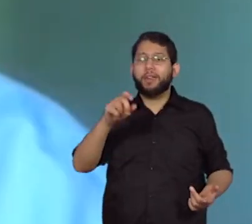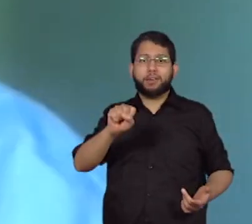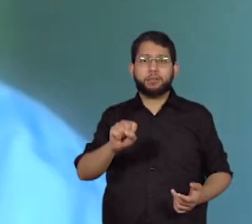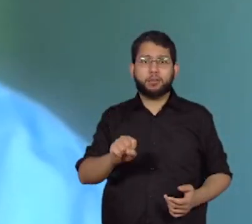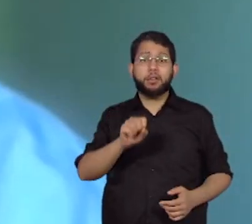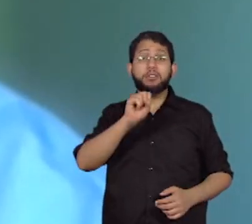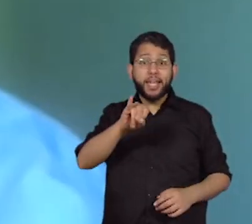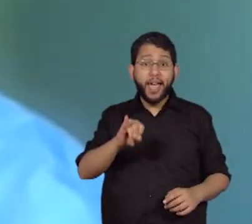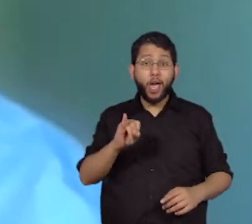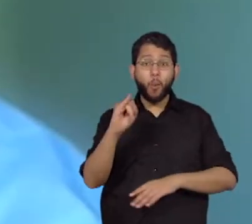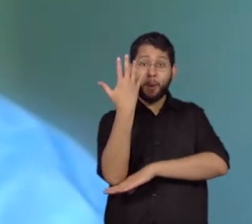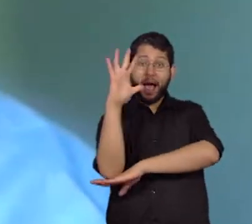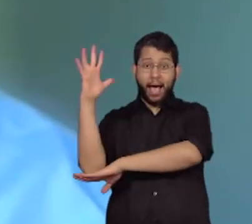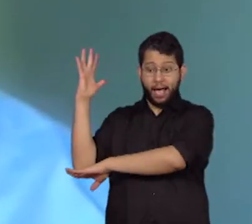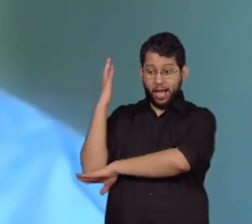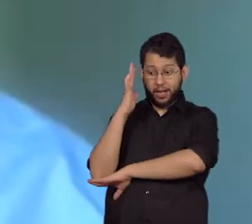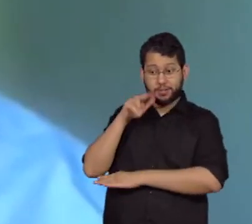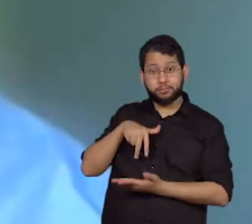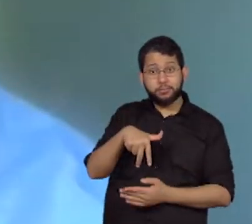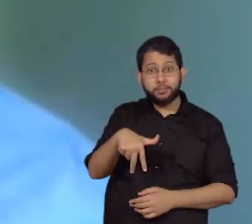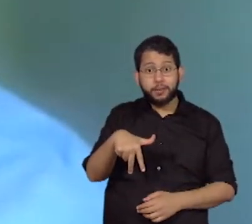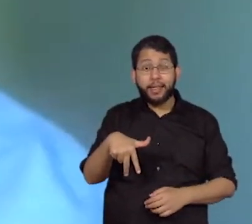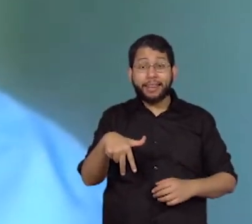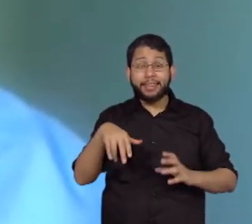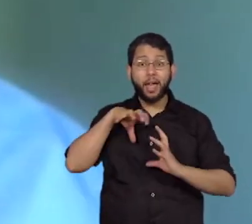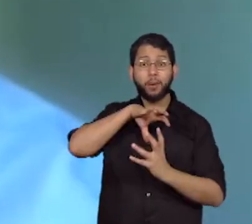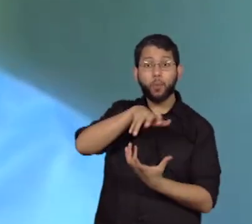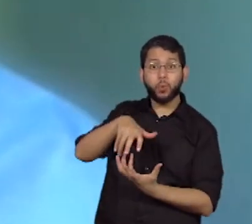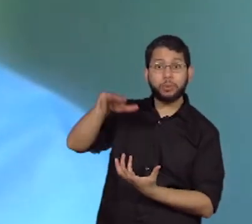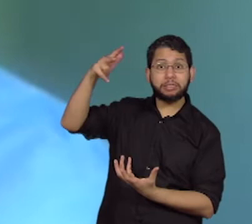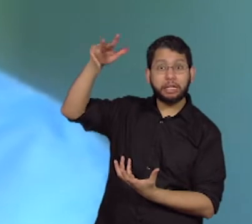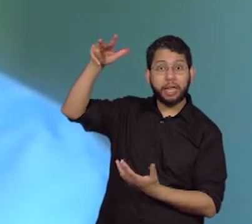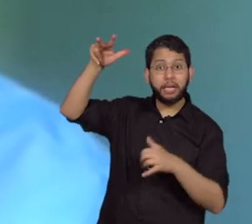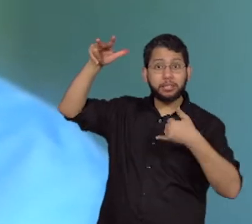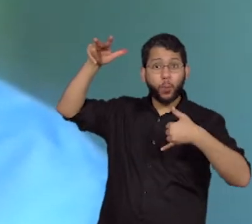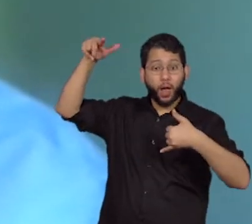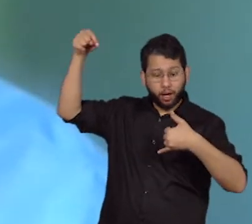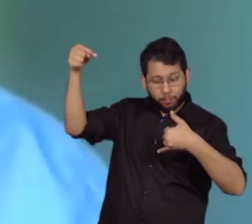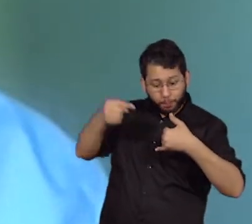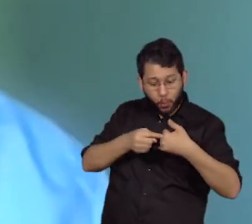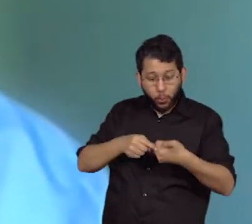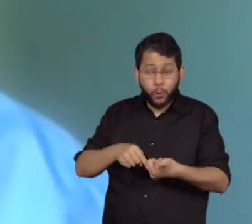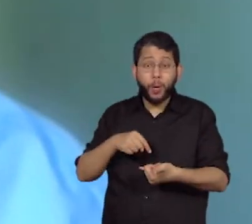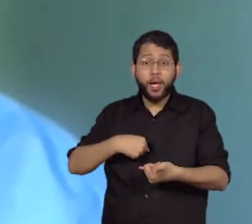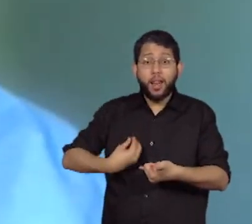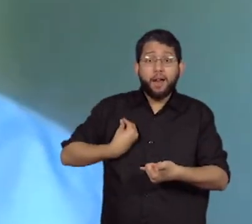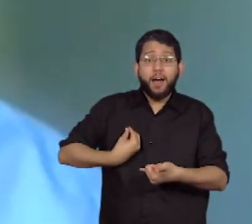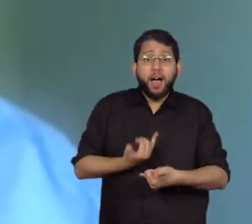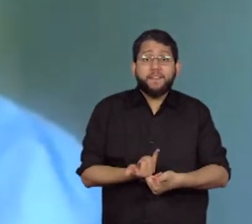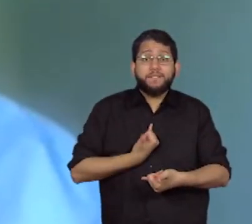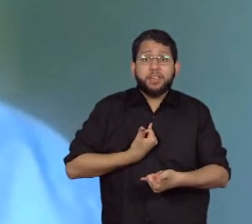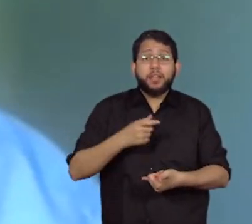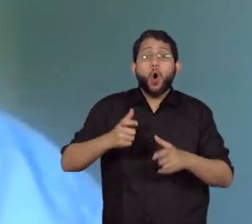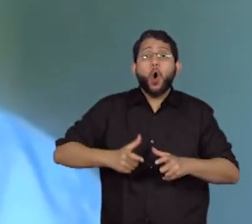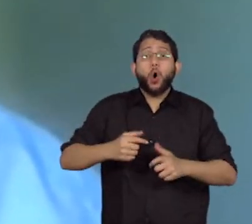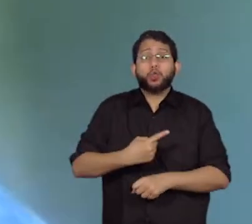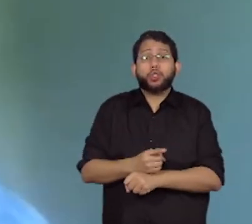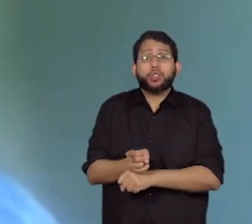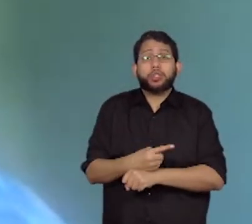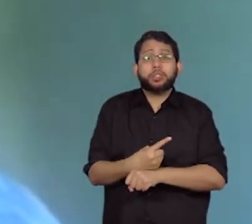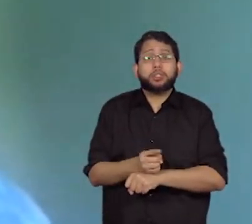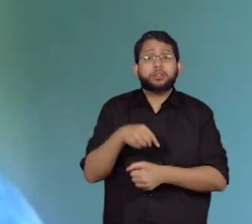no meio do mato hoje em dia, porque um satélite te dá a posição do seu telefone, você sabe onde você está. Então, assim, esse não é mais um